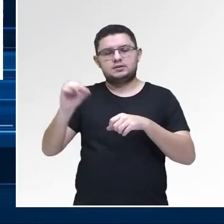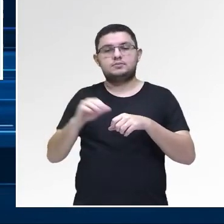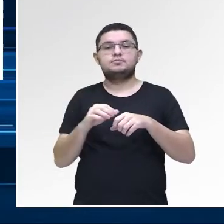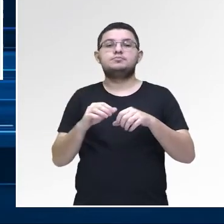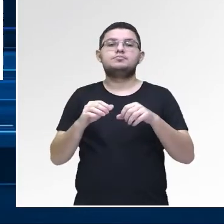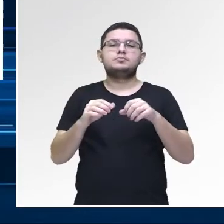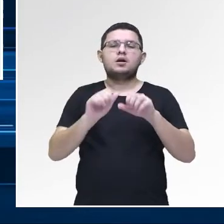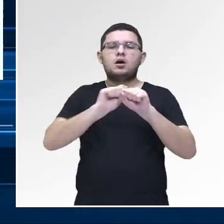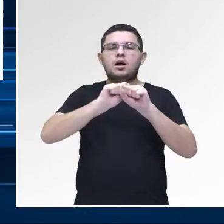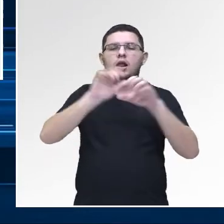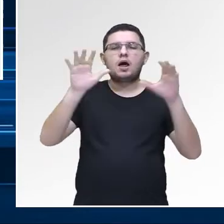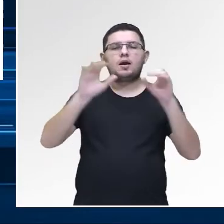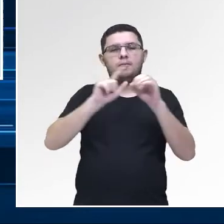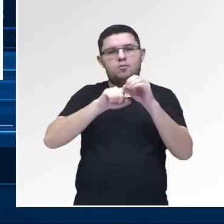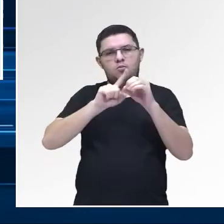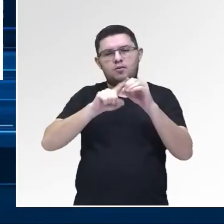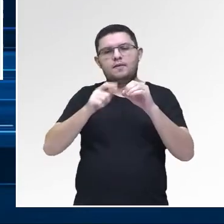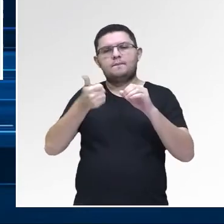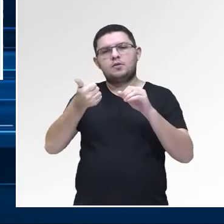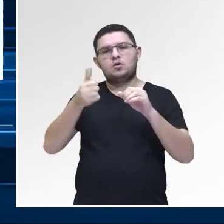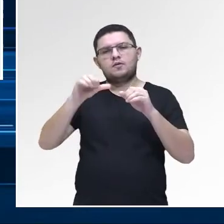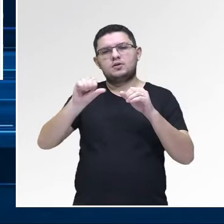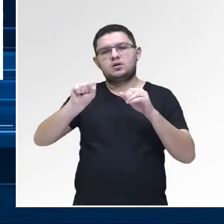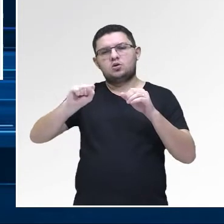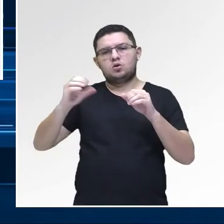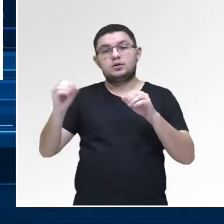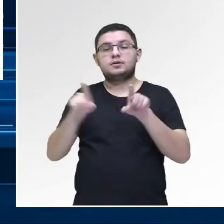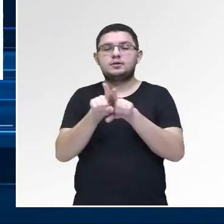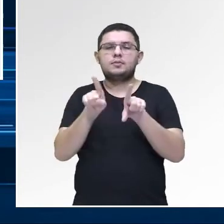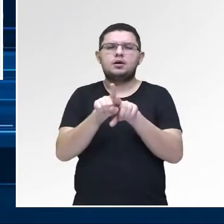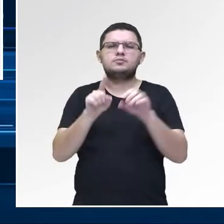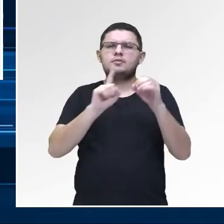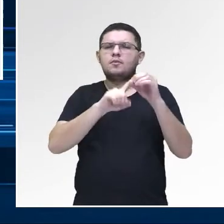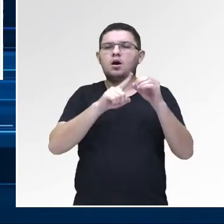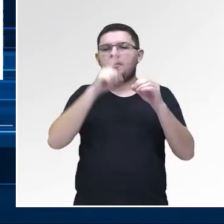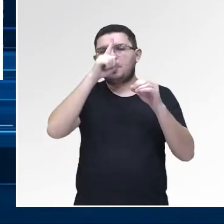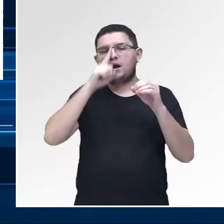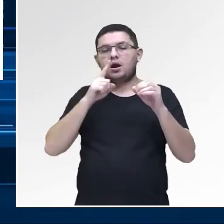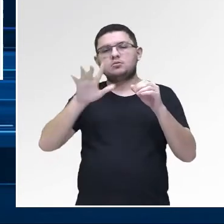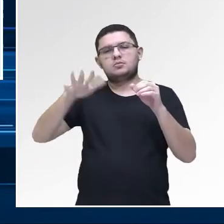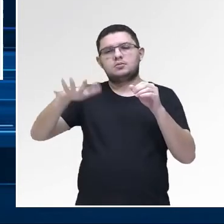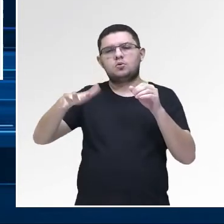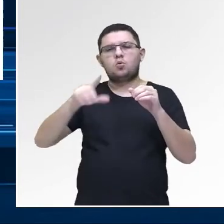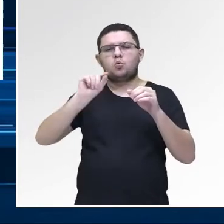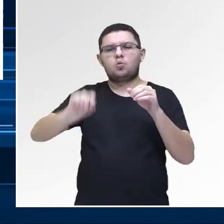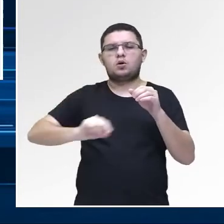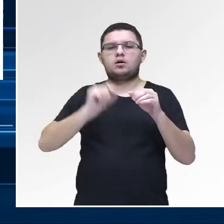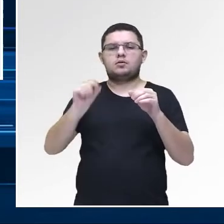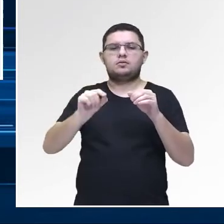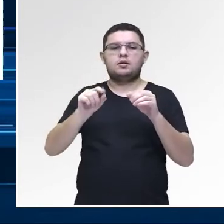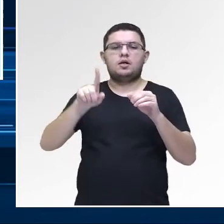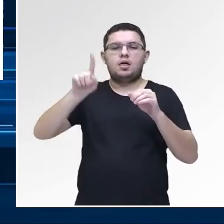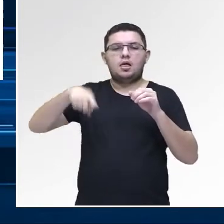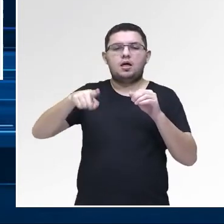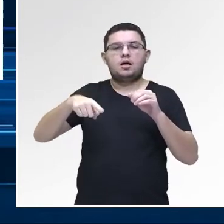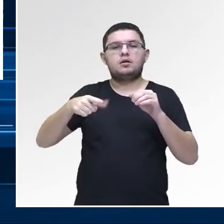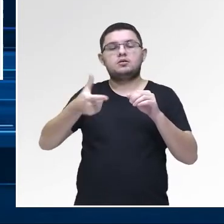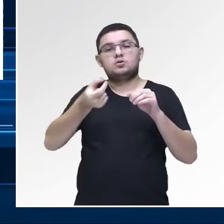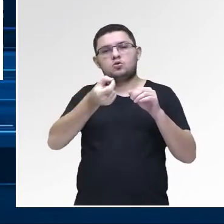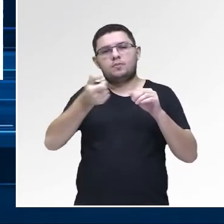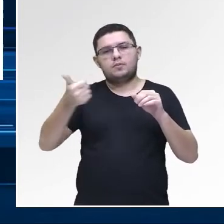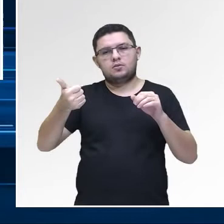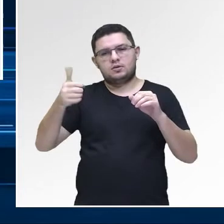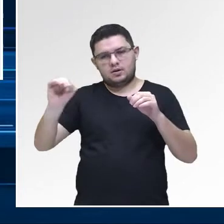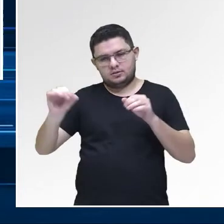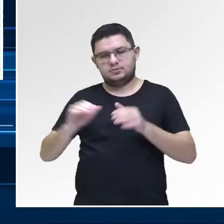1980, até chegar nesse tom aí meio amarelado, né? Que representa o ano de